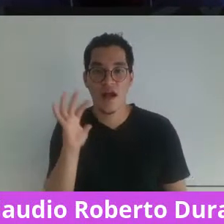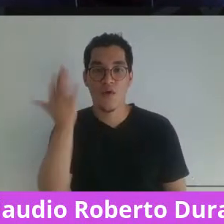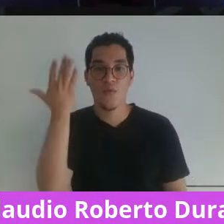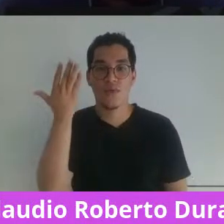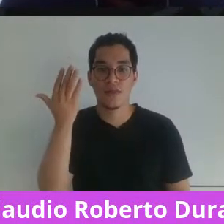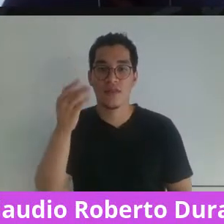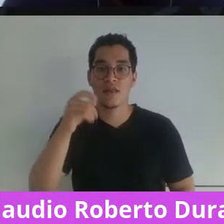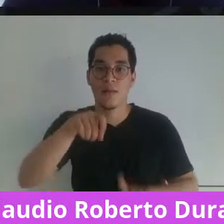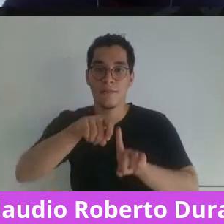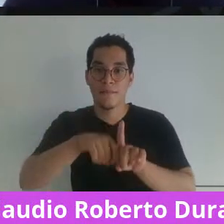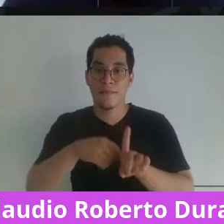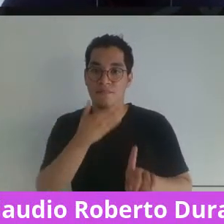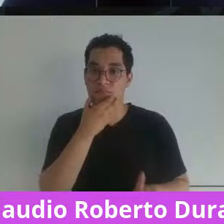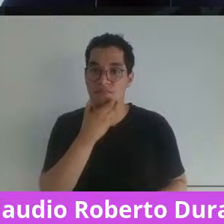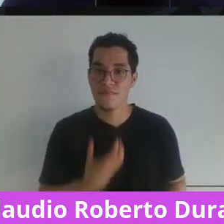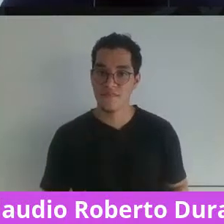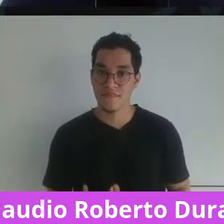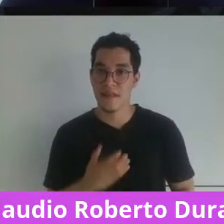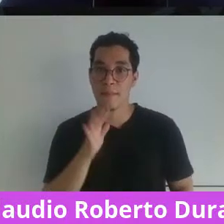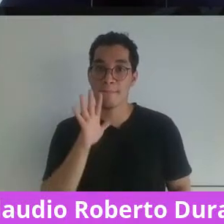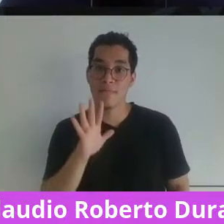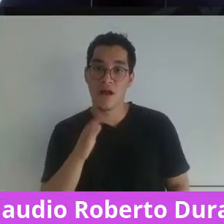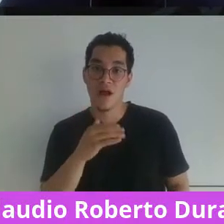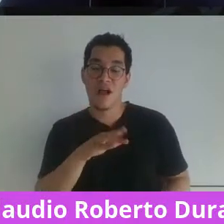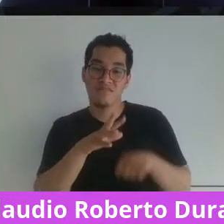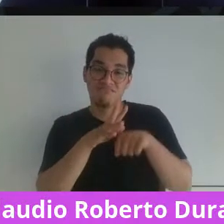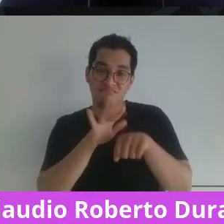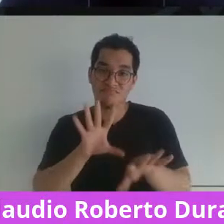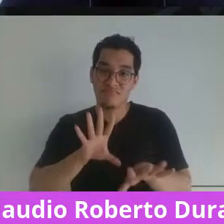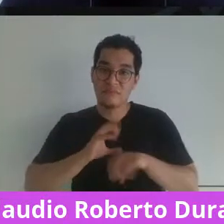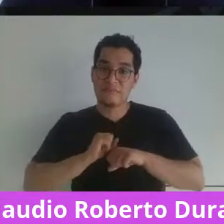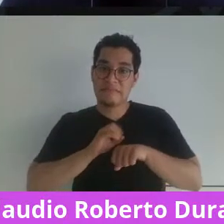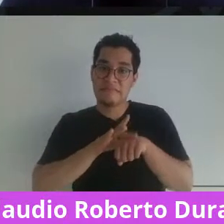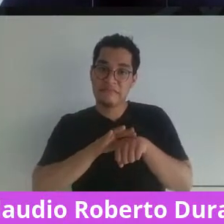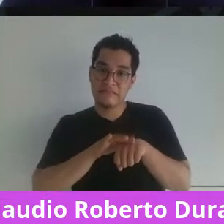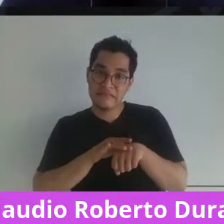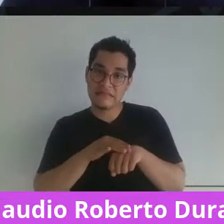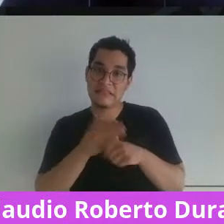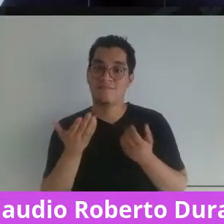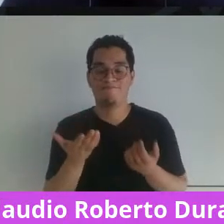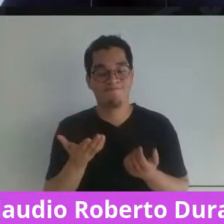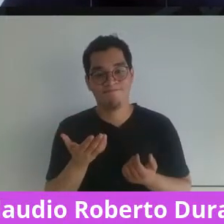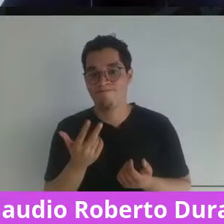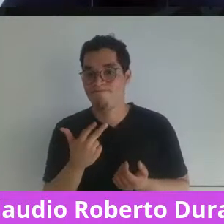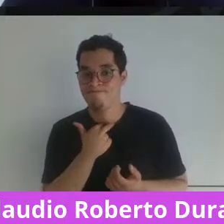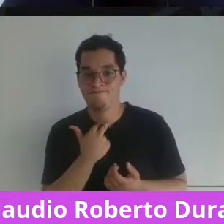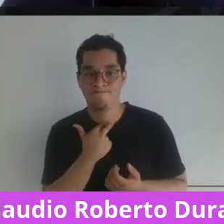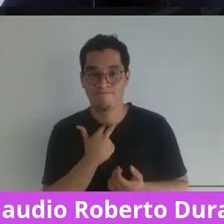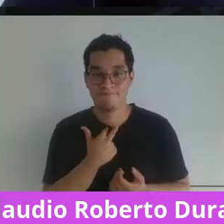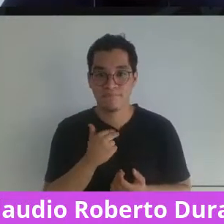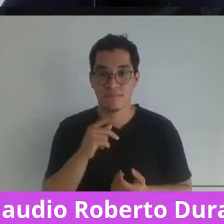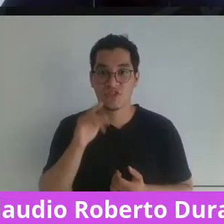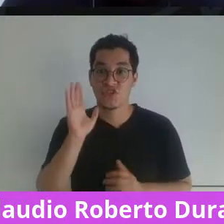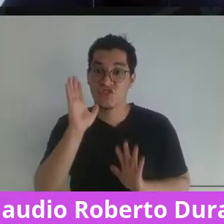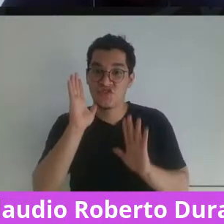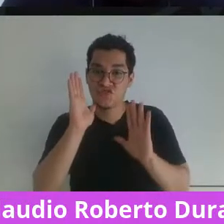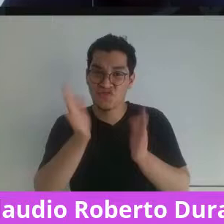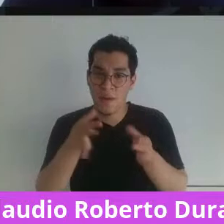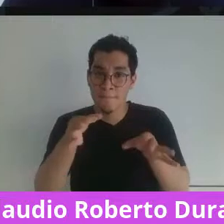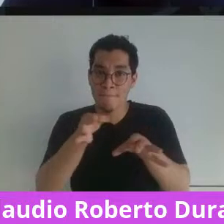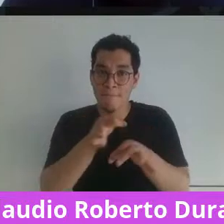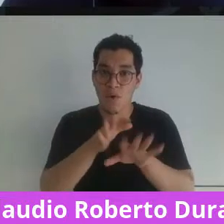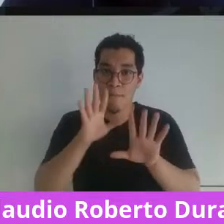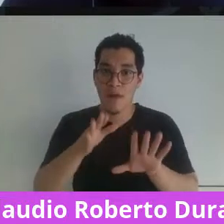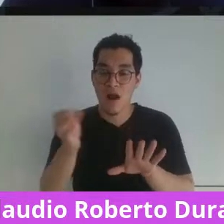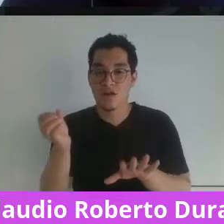mas adoeci e não pude realizá-la. Ela estava pronta, mas eu a atualizei. Então, tem dados